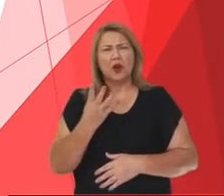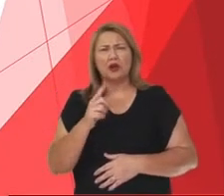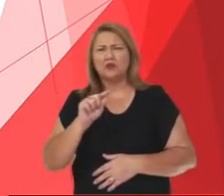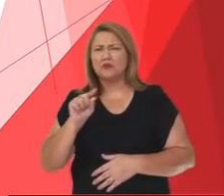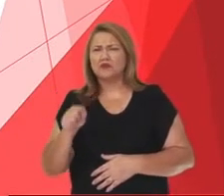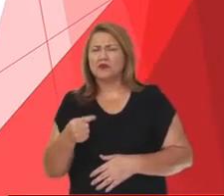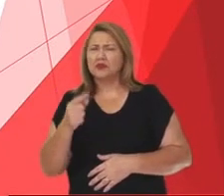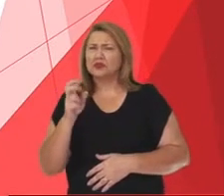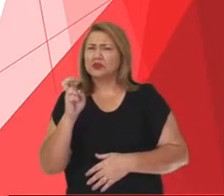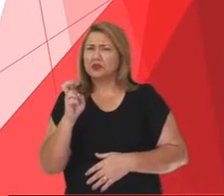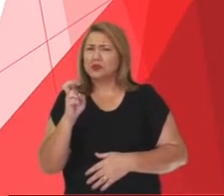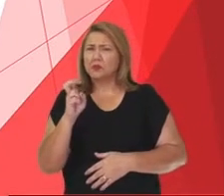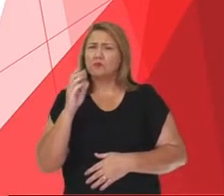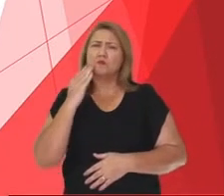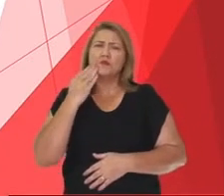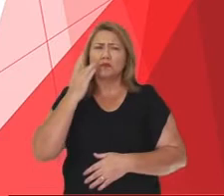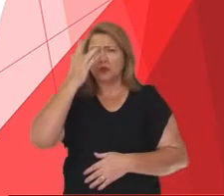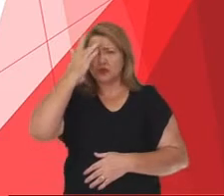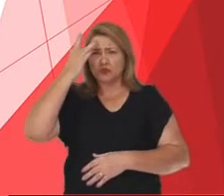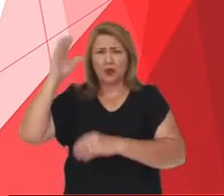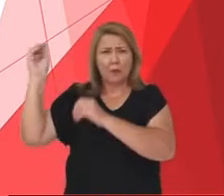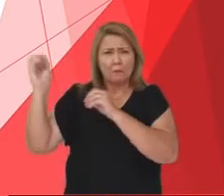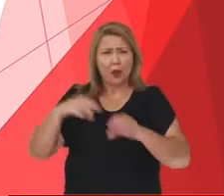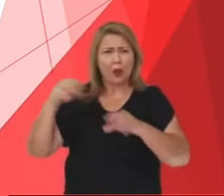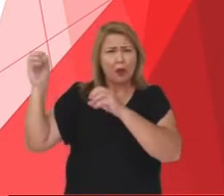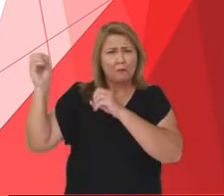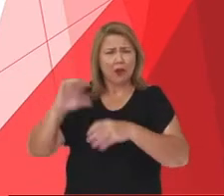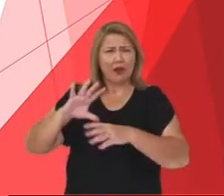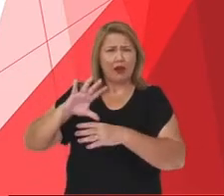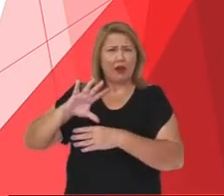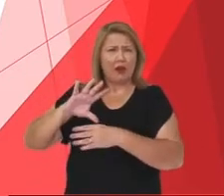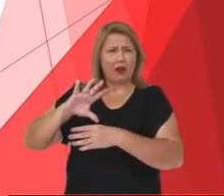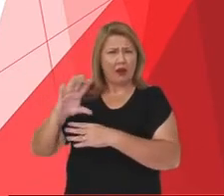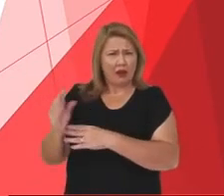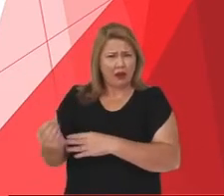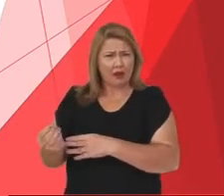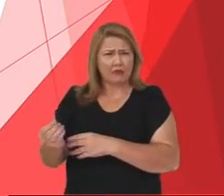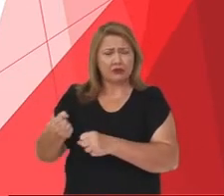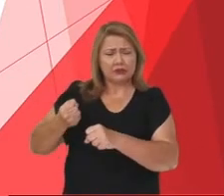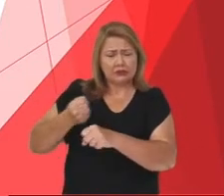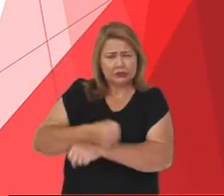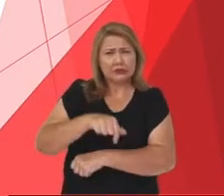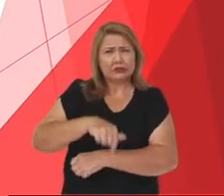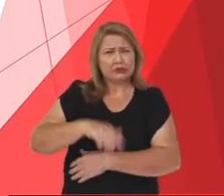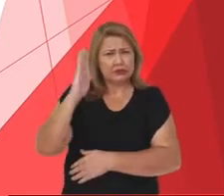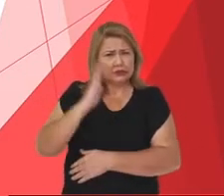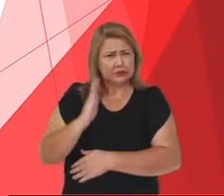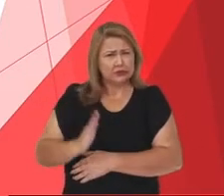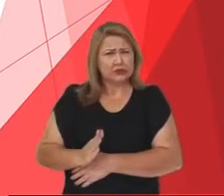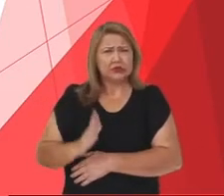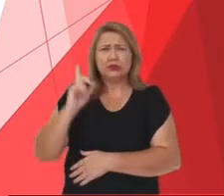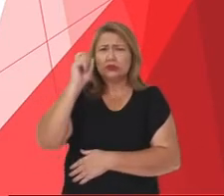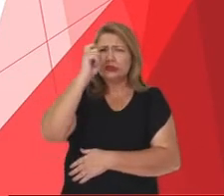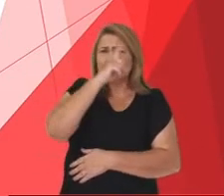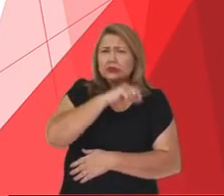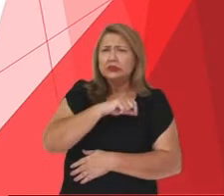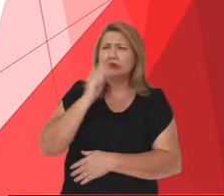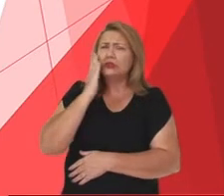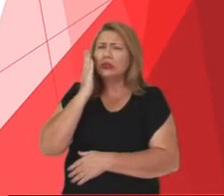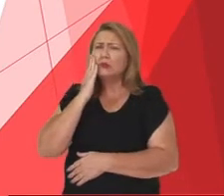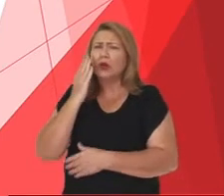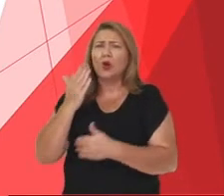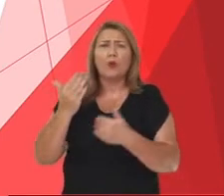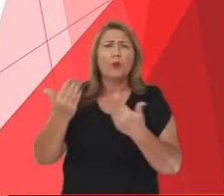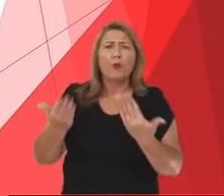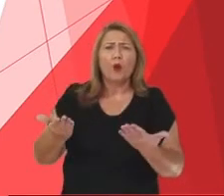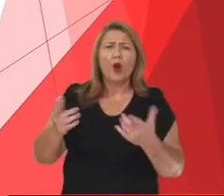4,5 milhões de pessoas trazidas da África foram escravizadas aqui no Brasil e é difícil saber de